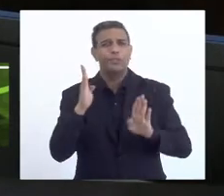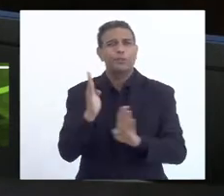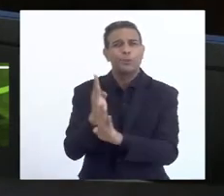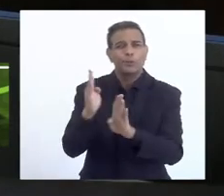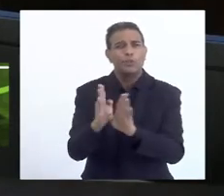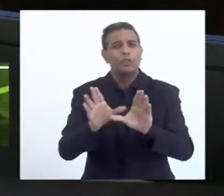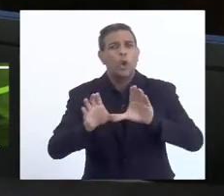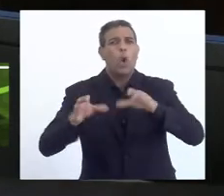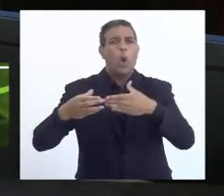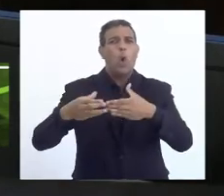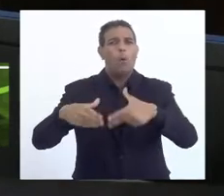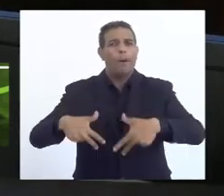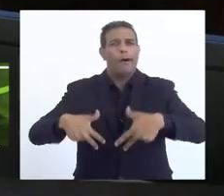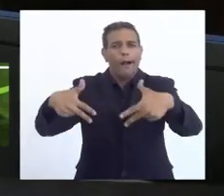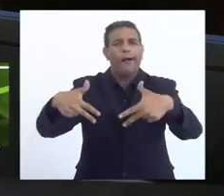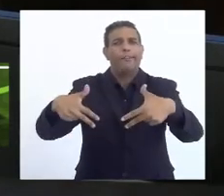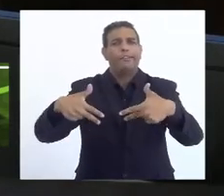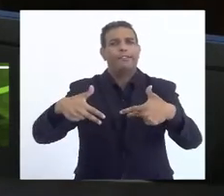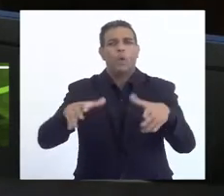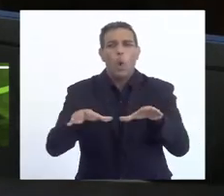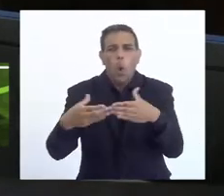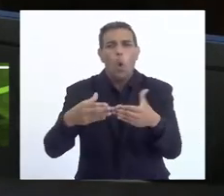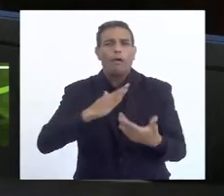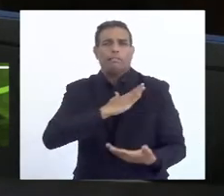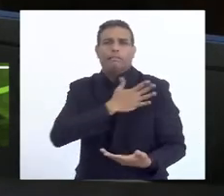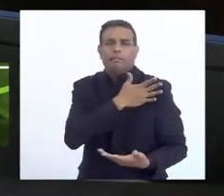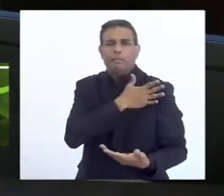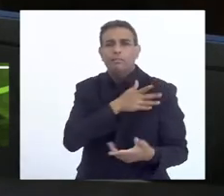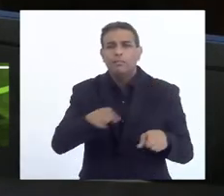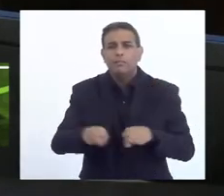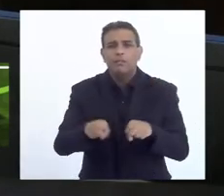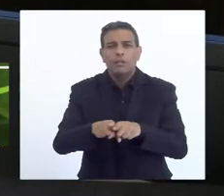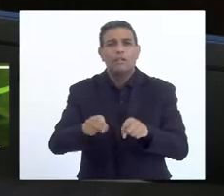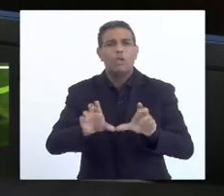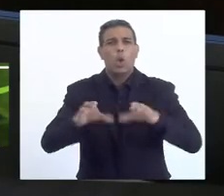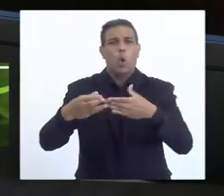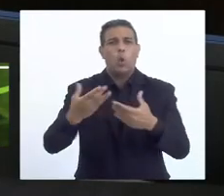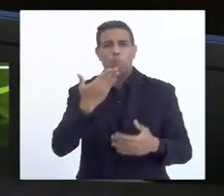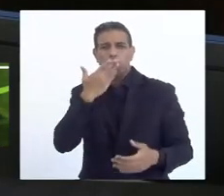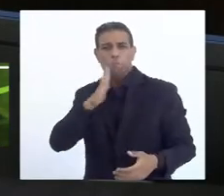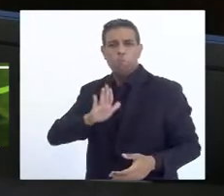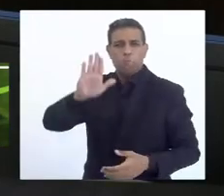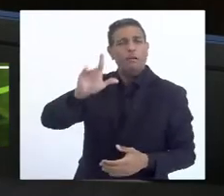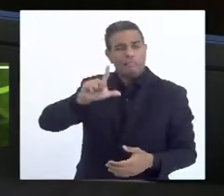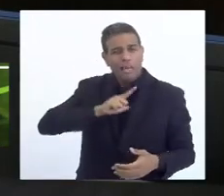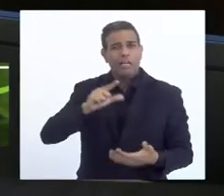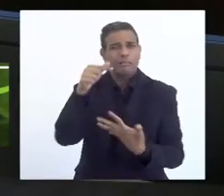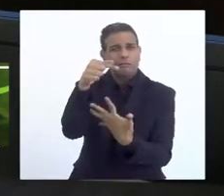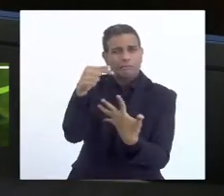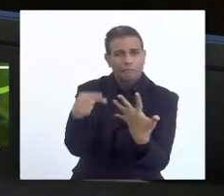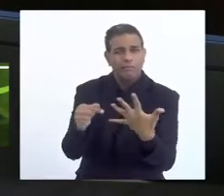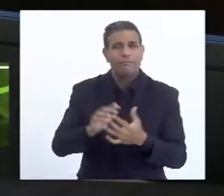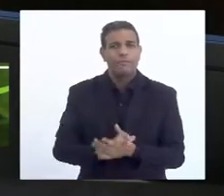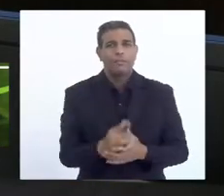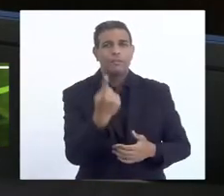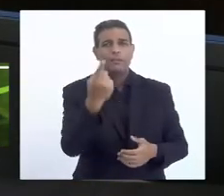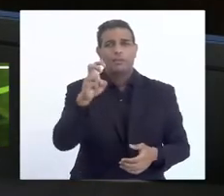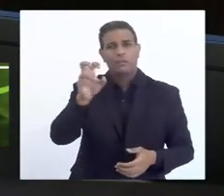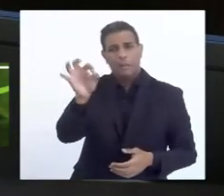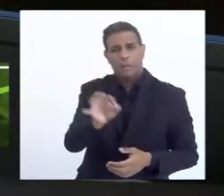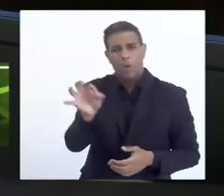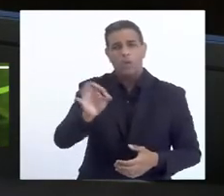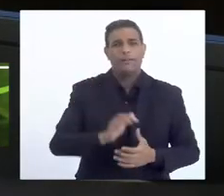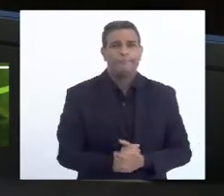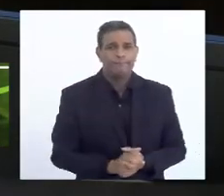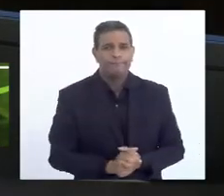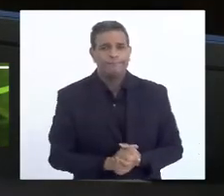grupos misóginos, racistas e neonazistas nesses ataques, cerca de 15%.